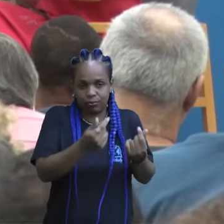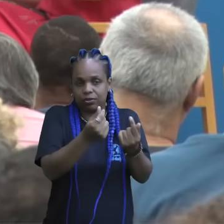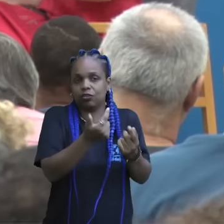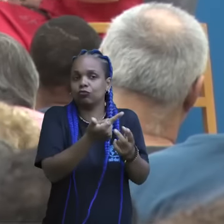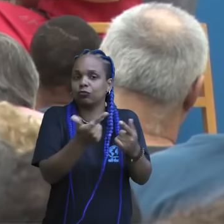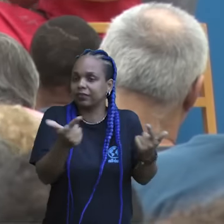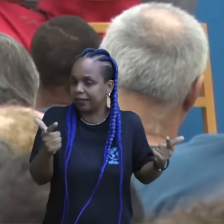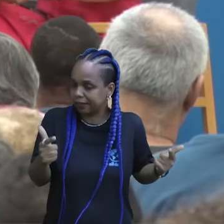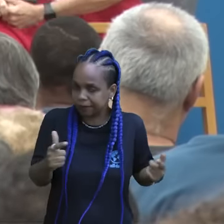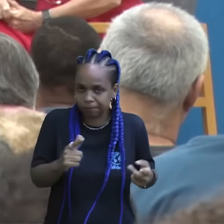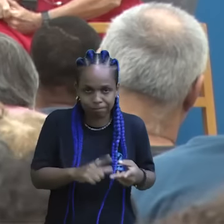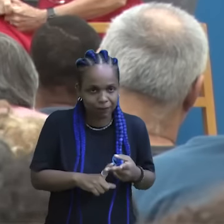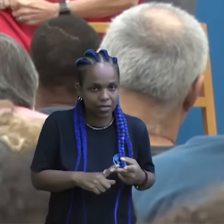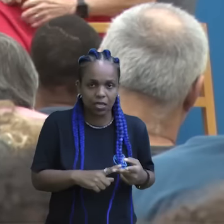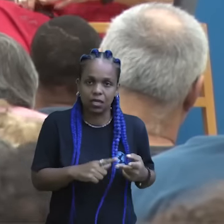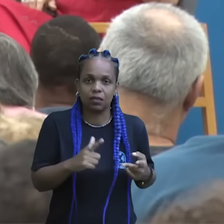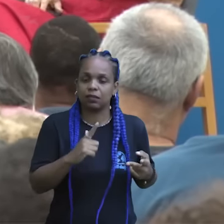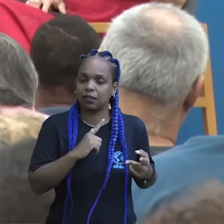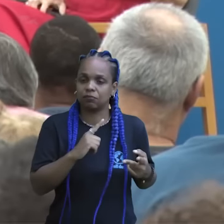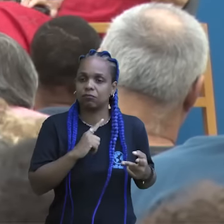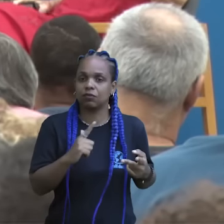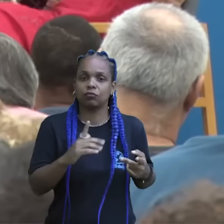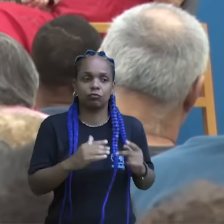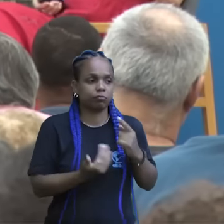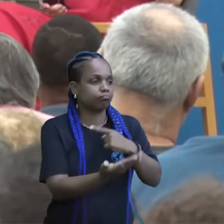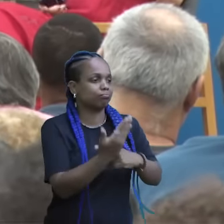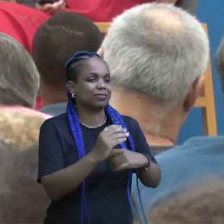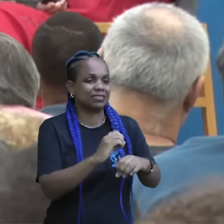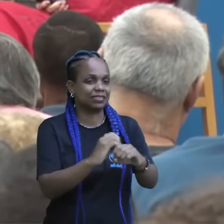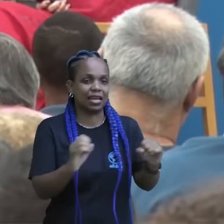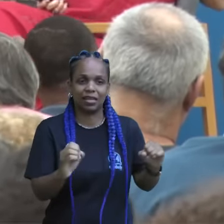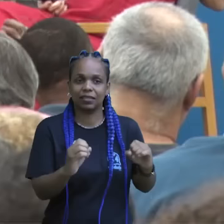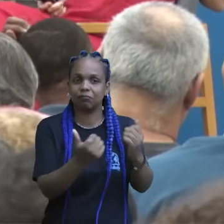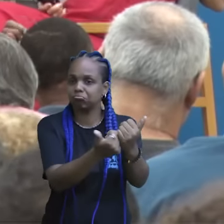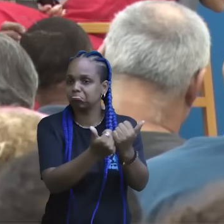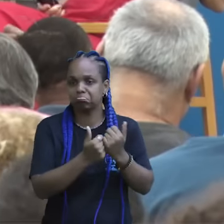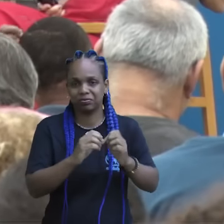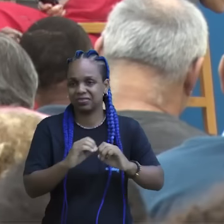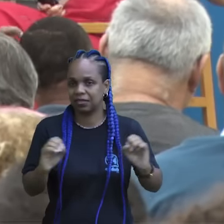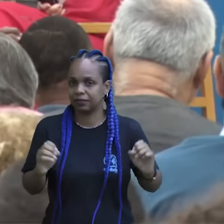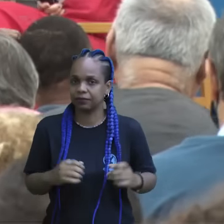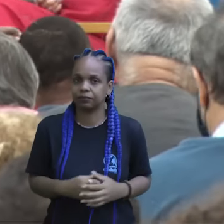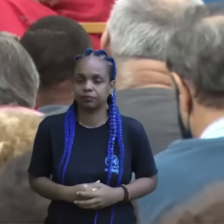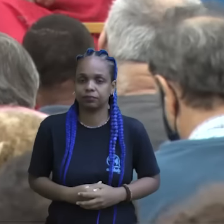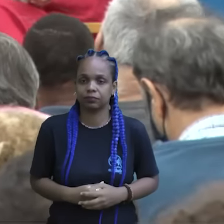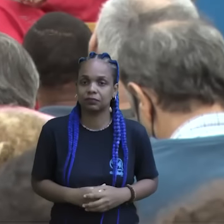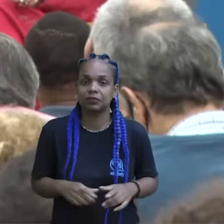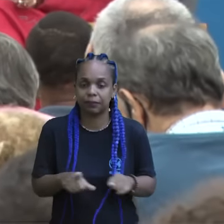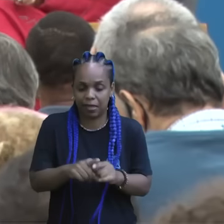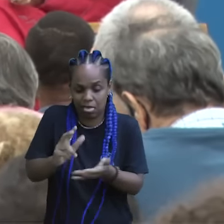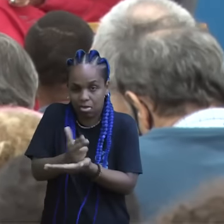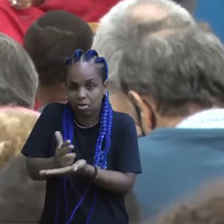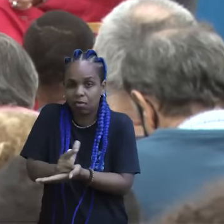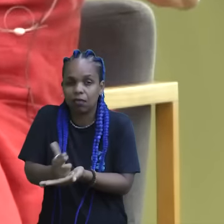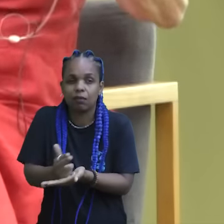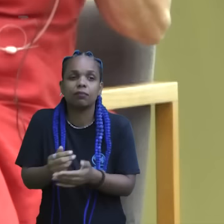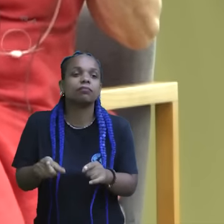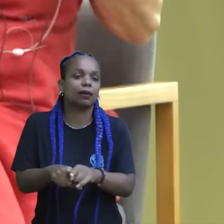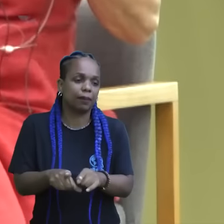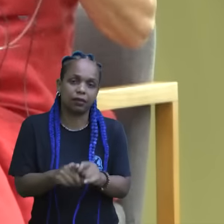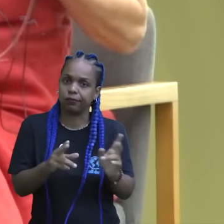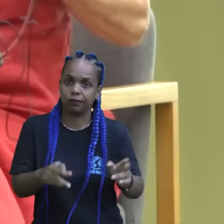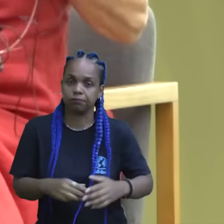E tem epilepsia, né? Entendeu? Então, essa é a única coisa que ele não consegue. O resto tudo ele conseguiu. Ele era